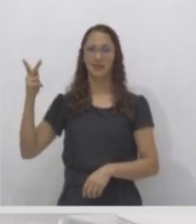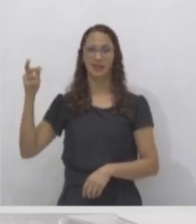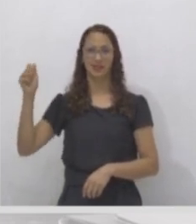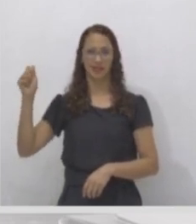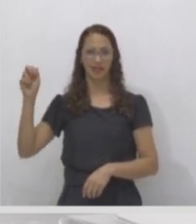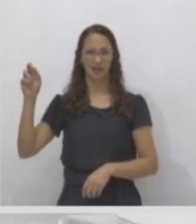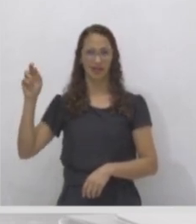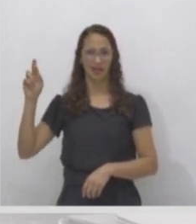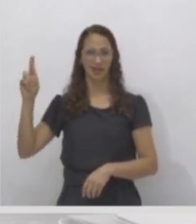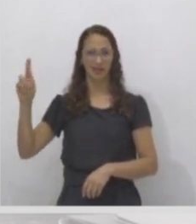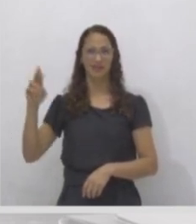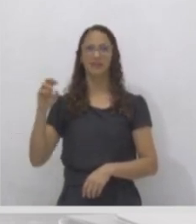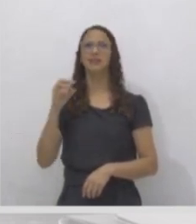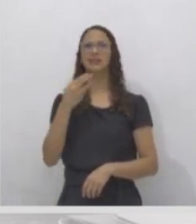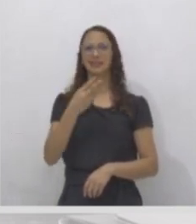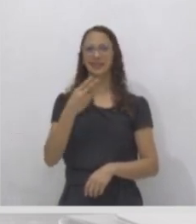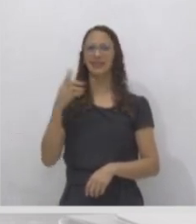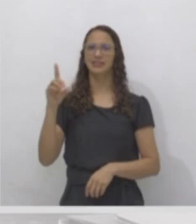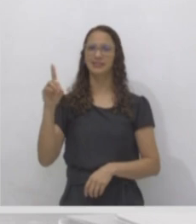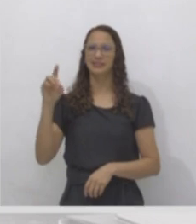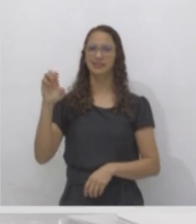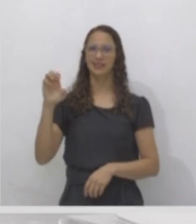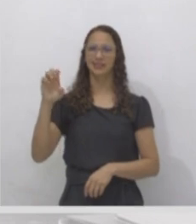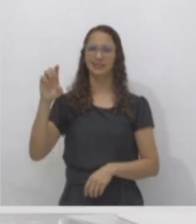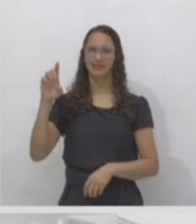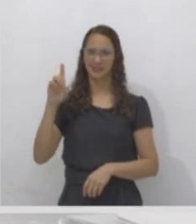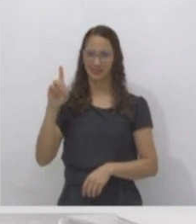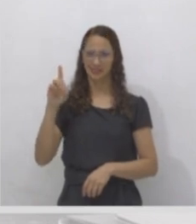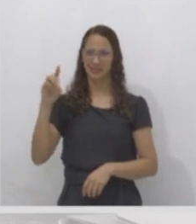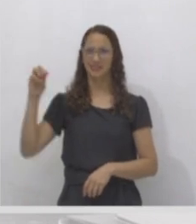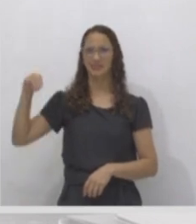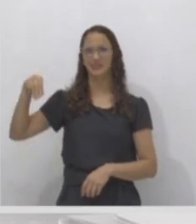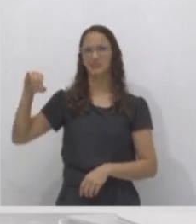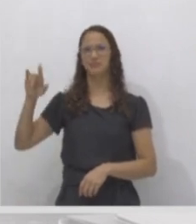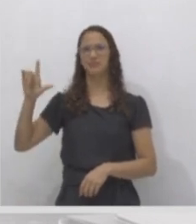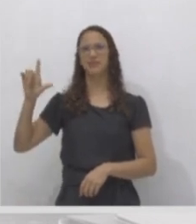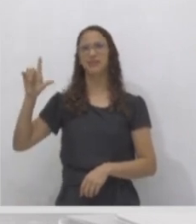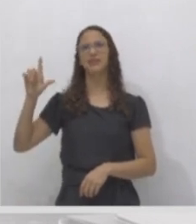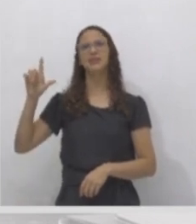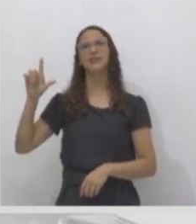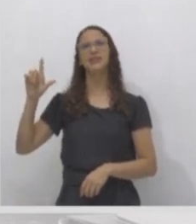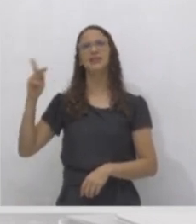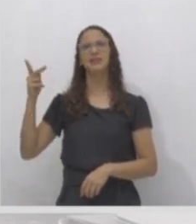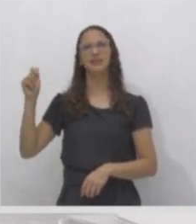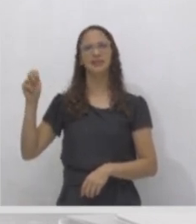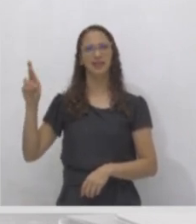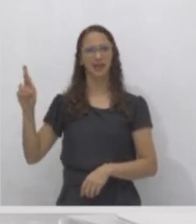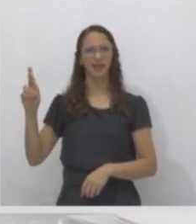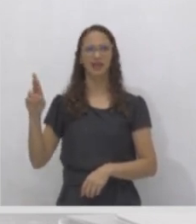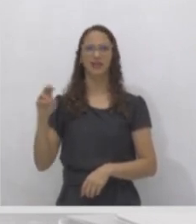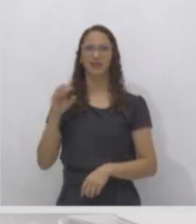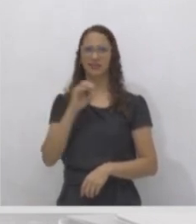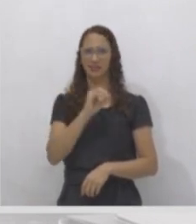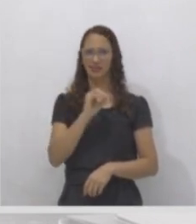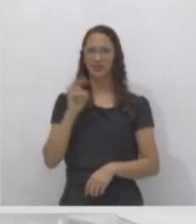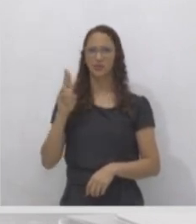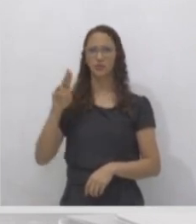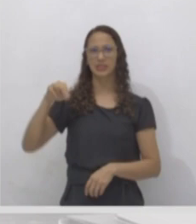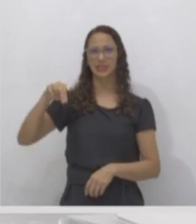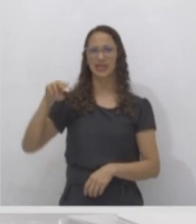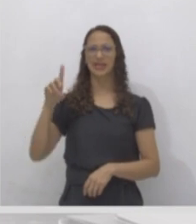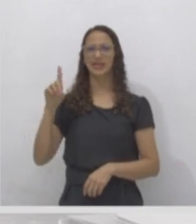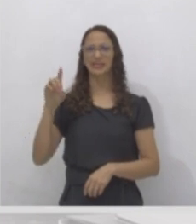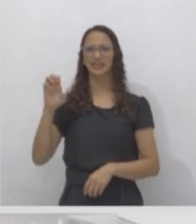milhar, 5 centenas, 9 dezenas e 8 unidades. Eu quero